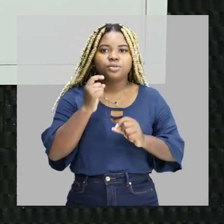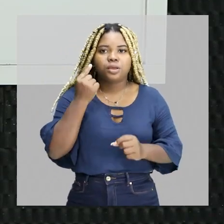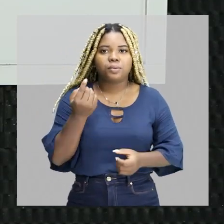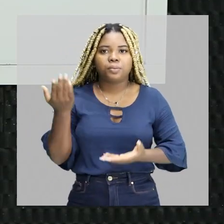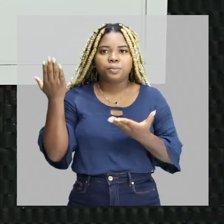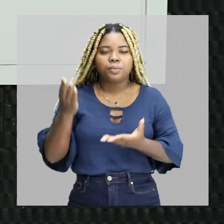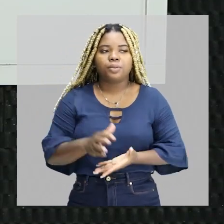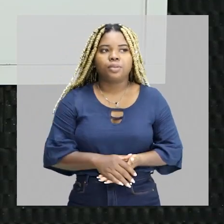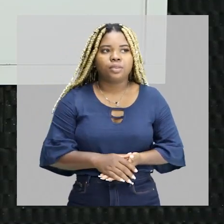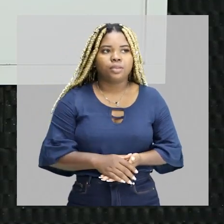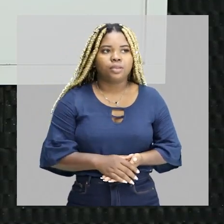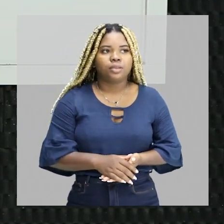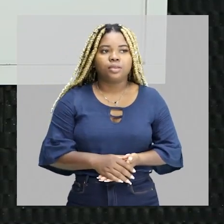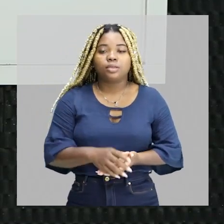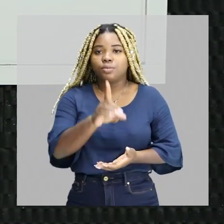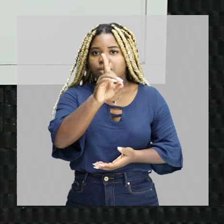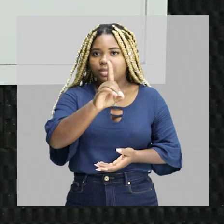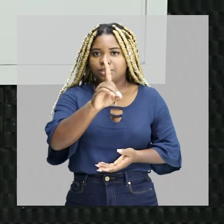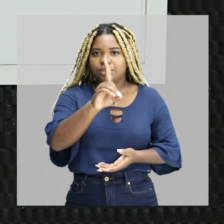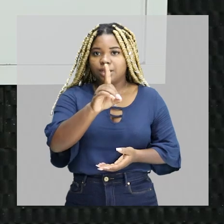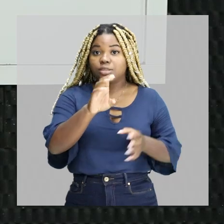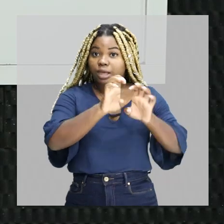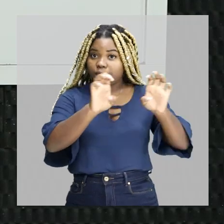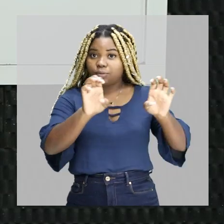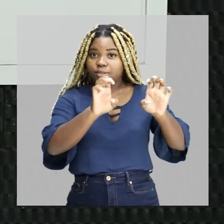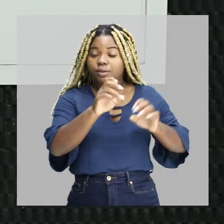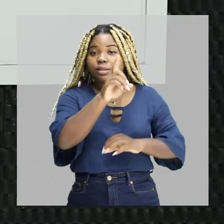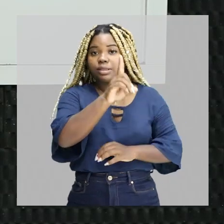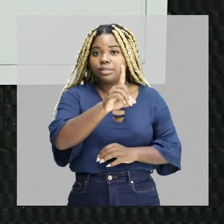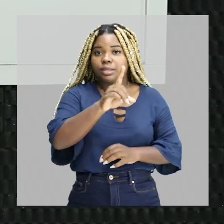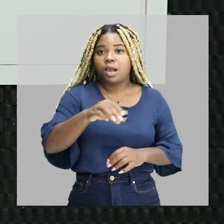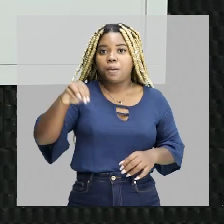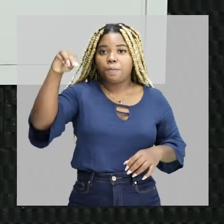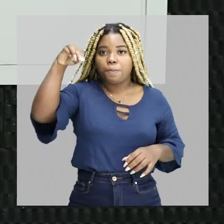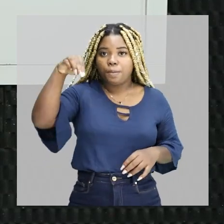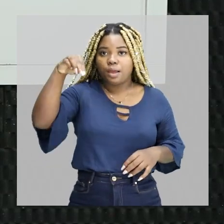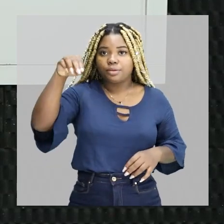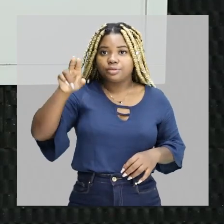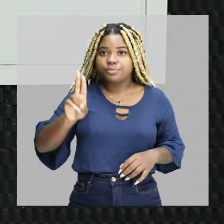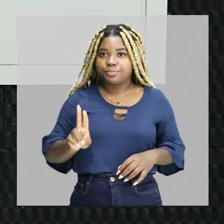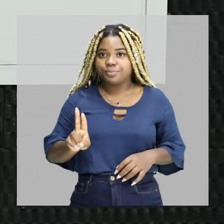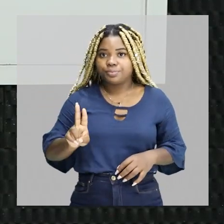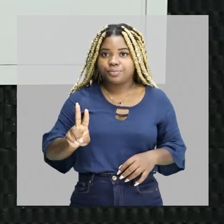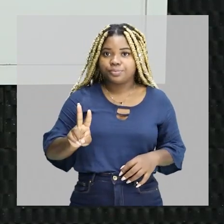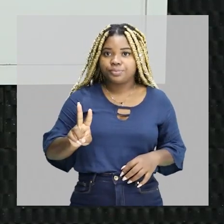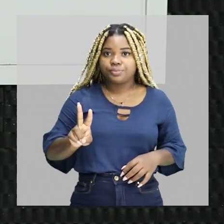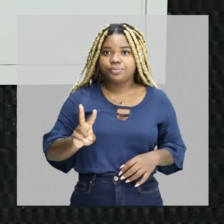vai ser massa sobre o volume, tá ok? Então, essa densidade,